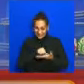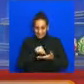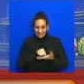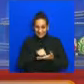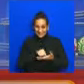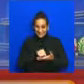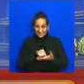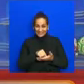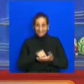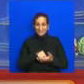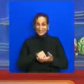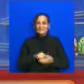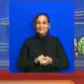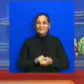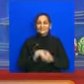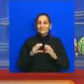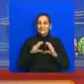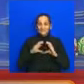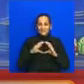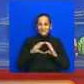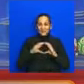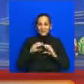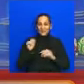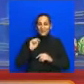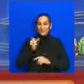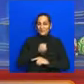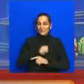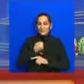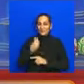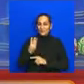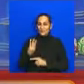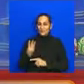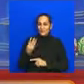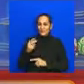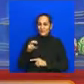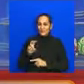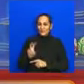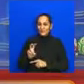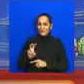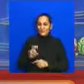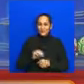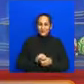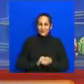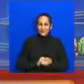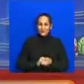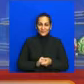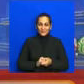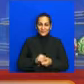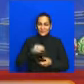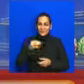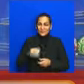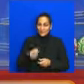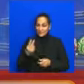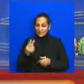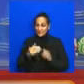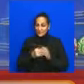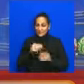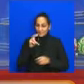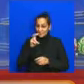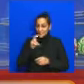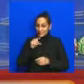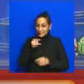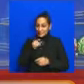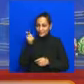tá marcando. Bola azul, 35. Azul, número 35. Acertando de 2 a